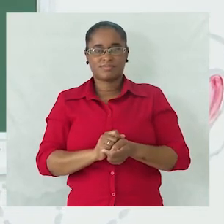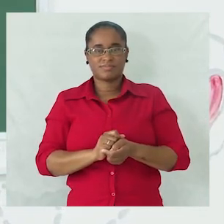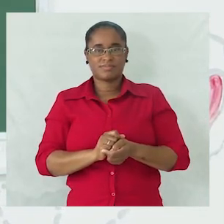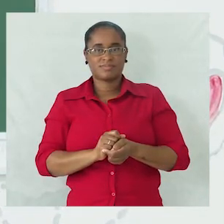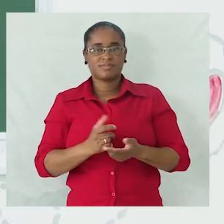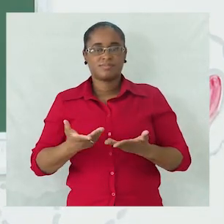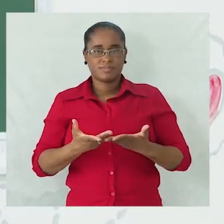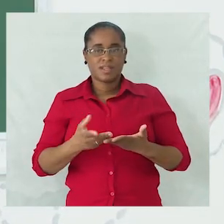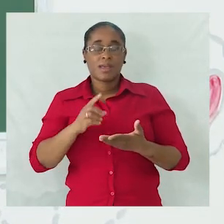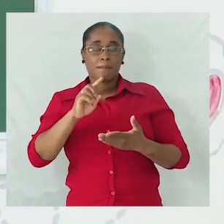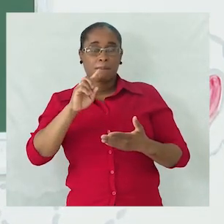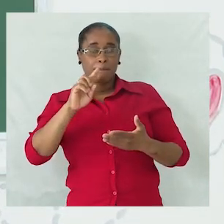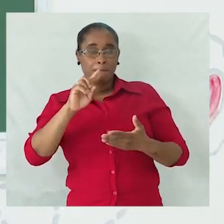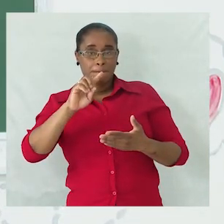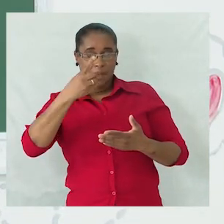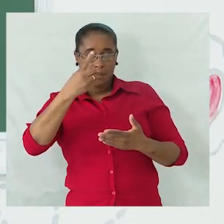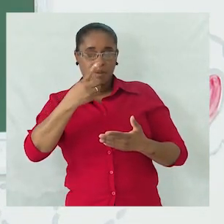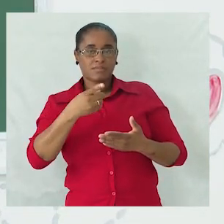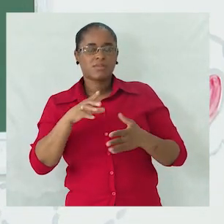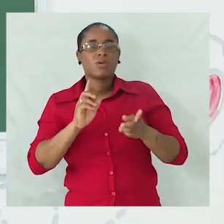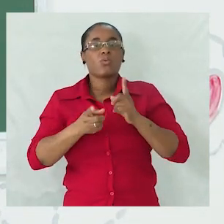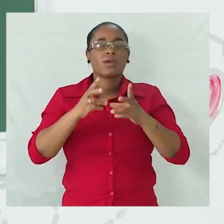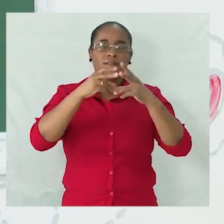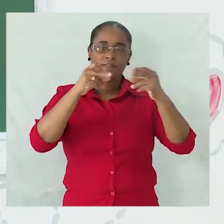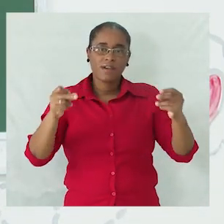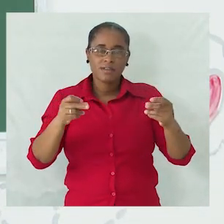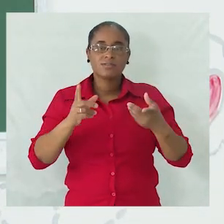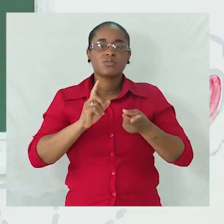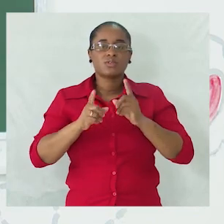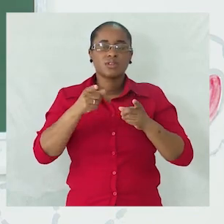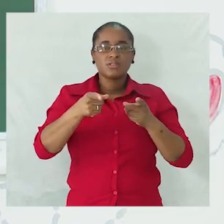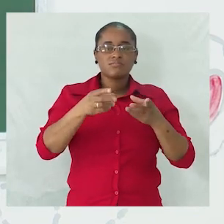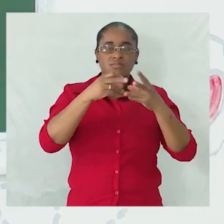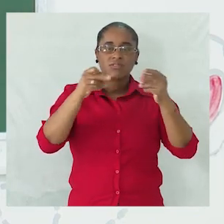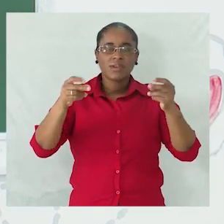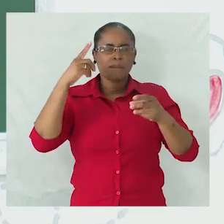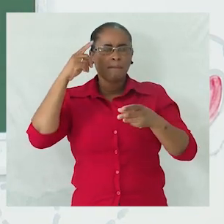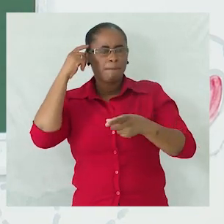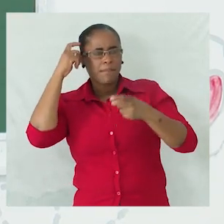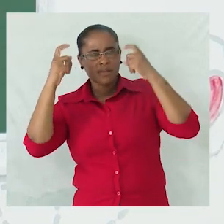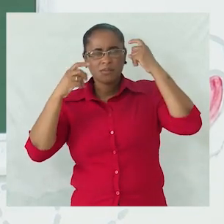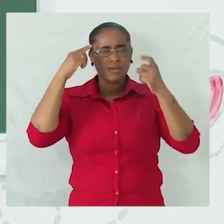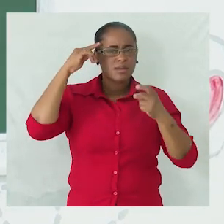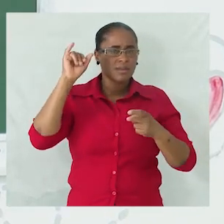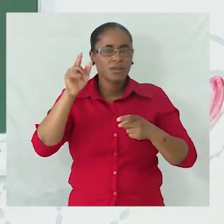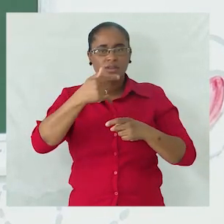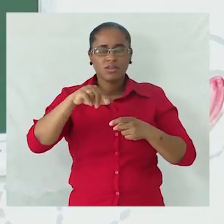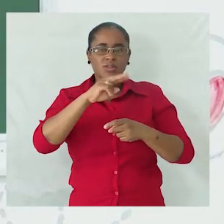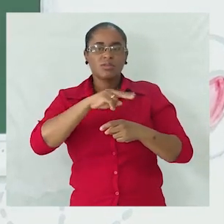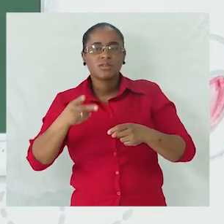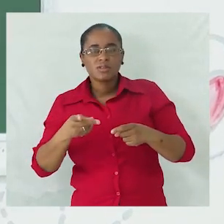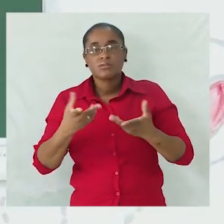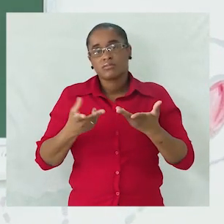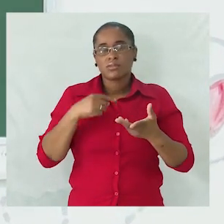começamos a considerar o que é que significa frase, que é todo o enunciado, pensamento ou ideia que nós transmitimos, tanto na